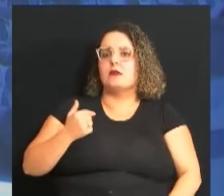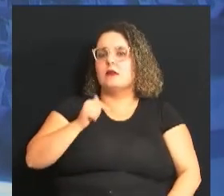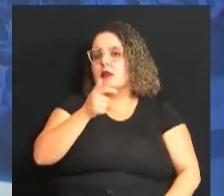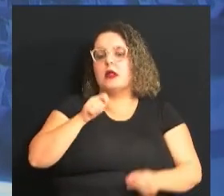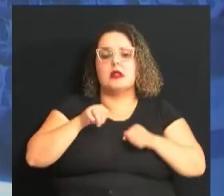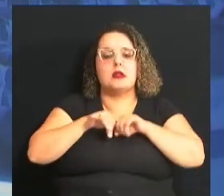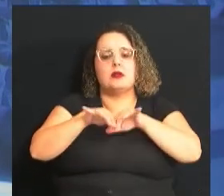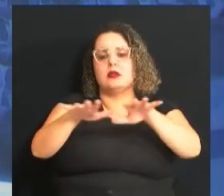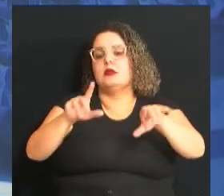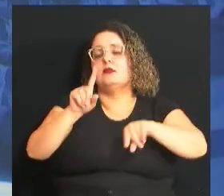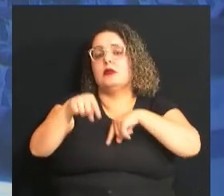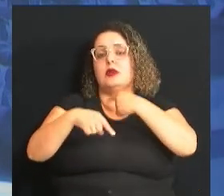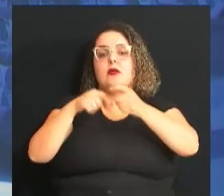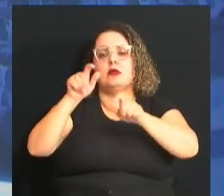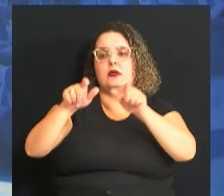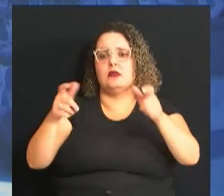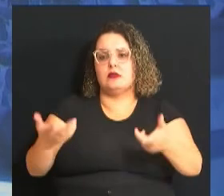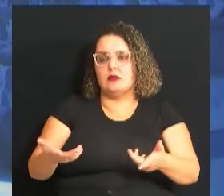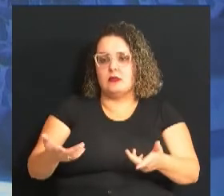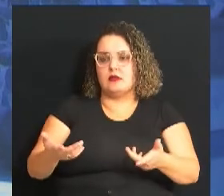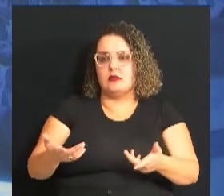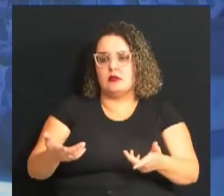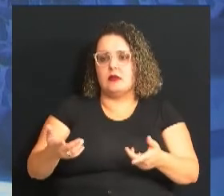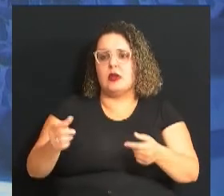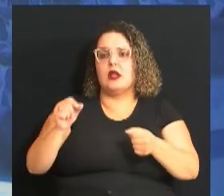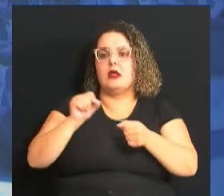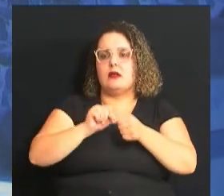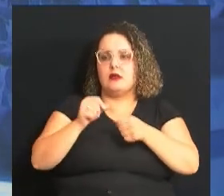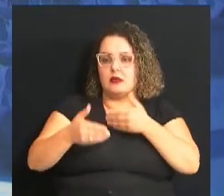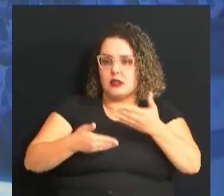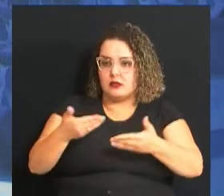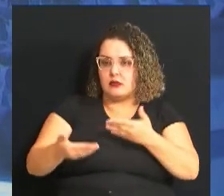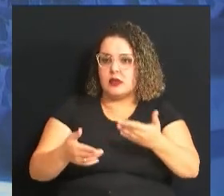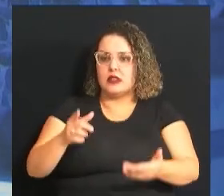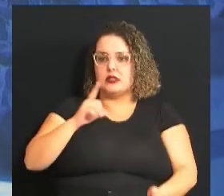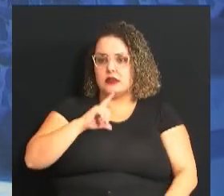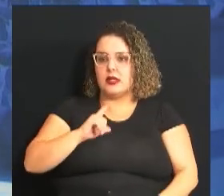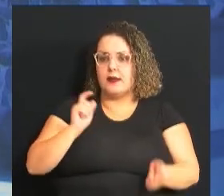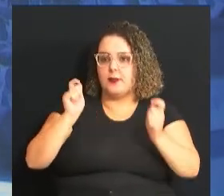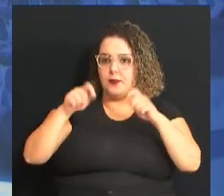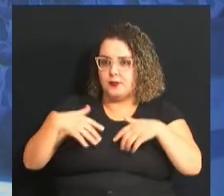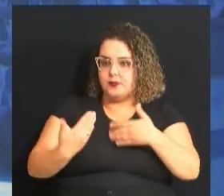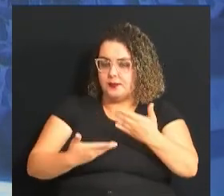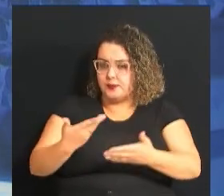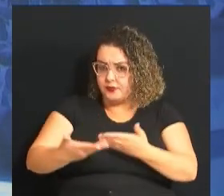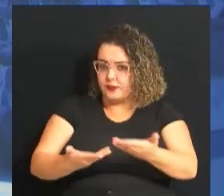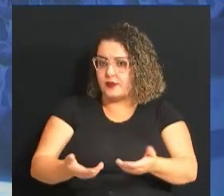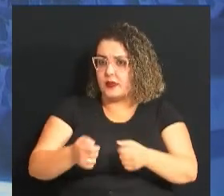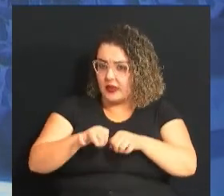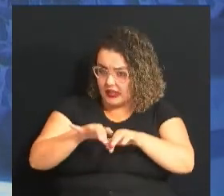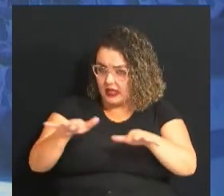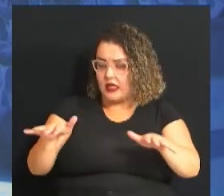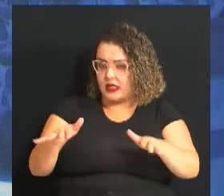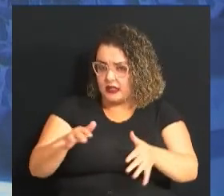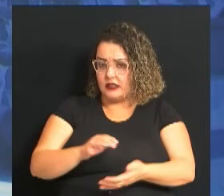para outras? Ela vai fazer o tratamento, mas existe a possibilidade durante esse tratamento ela transmitir?